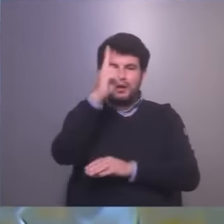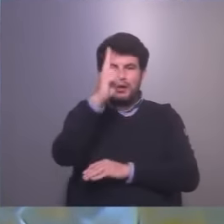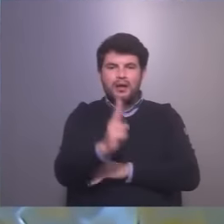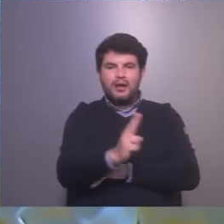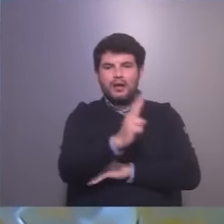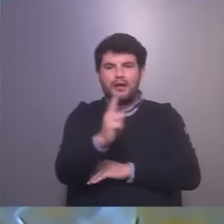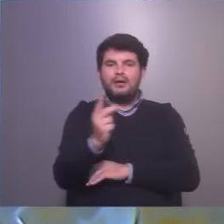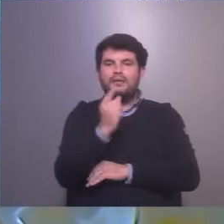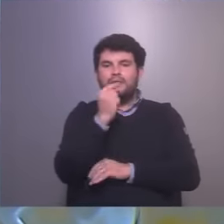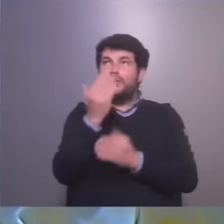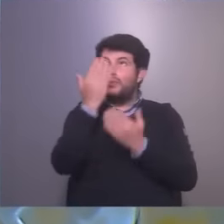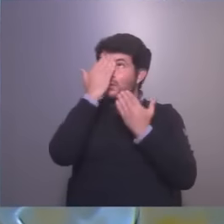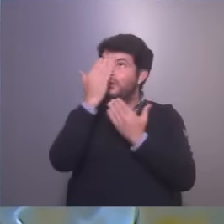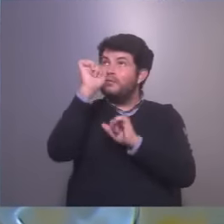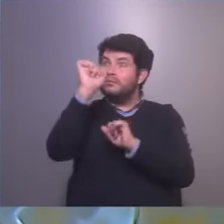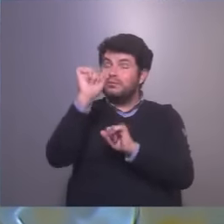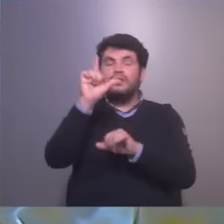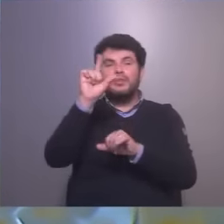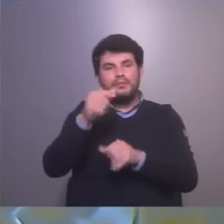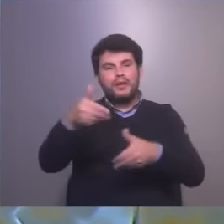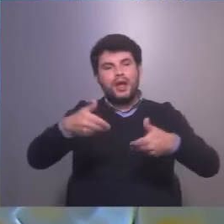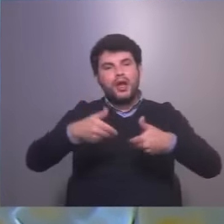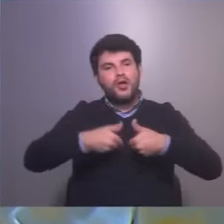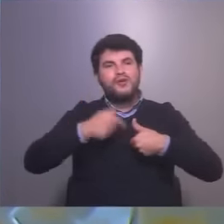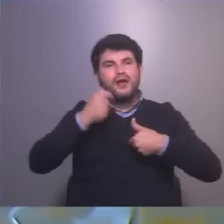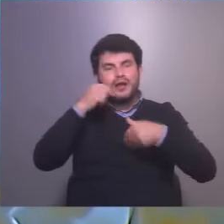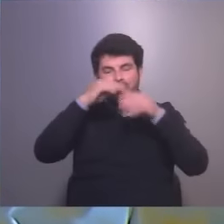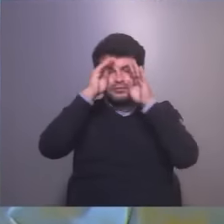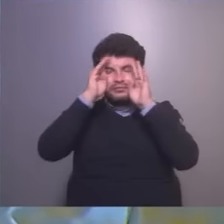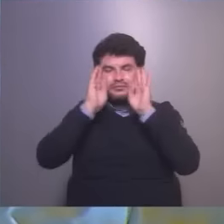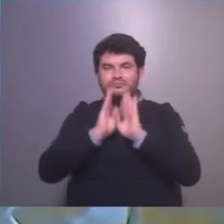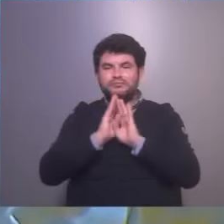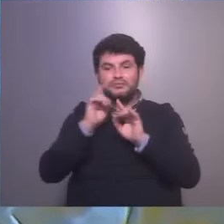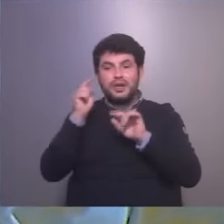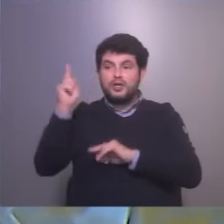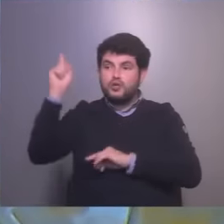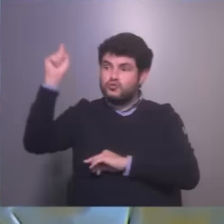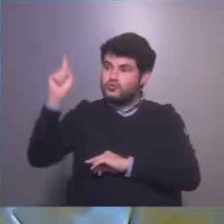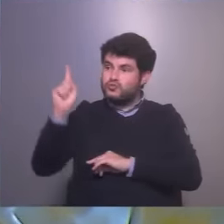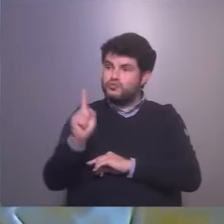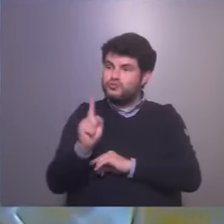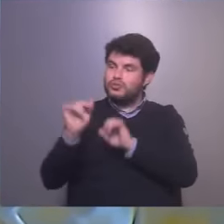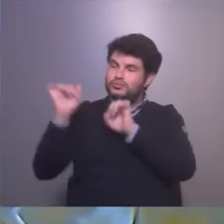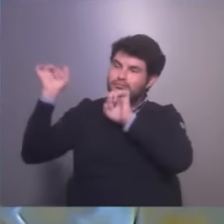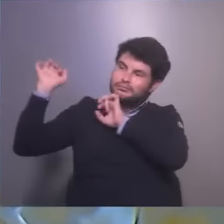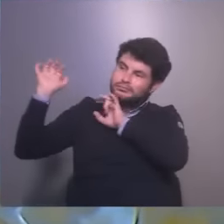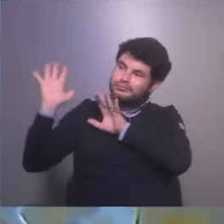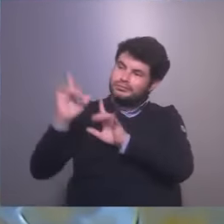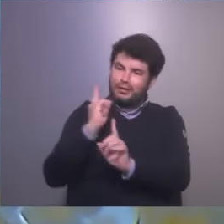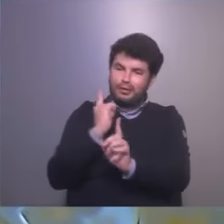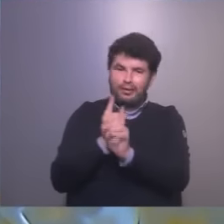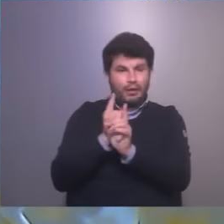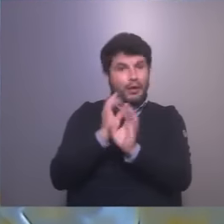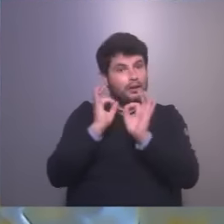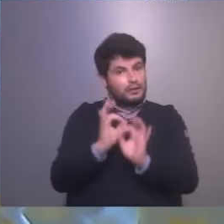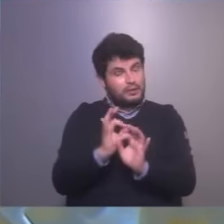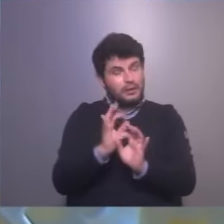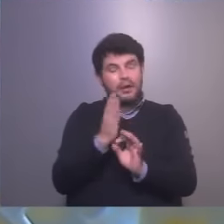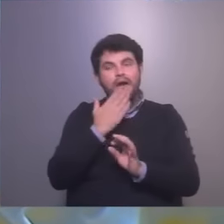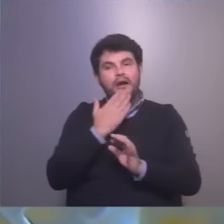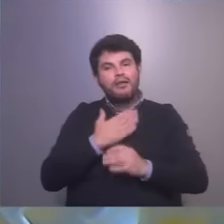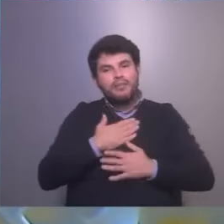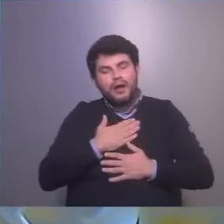pecado, dignai-vos abençoar estas velas que acendemos em vosso louvor, e por intercessão da Virgem